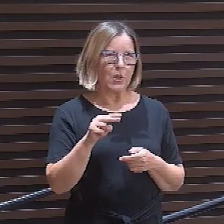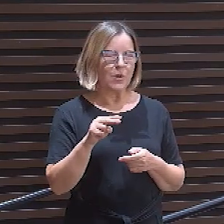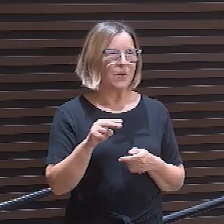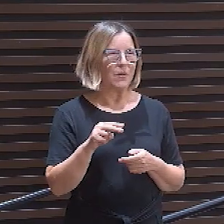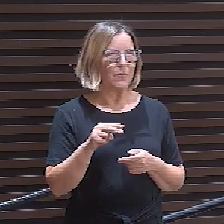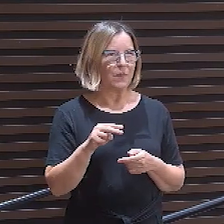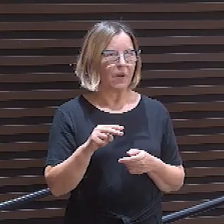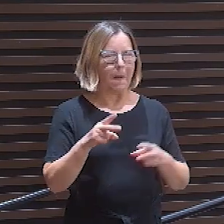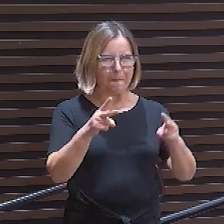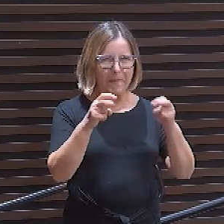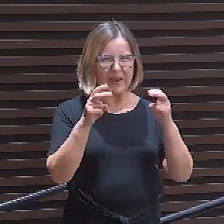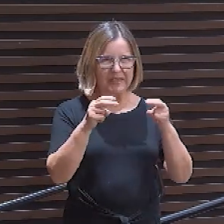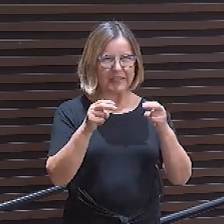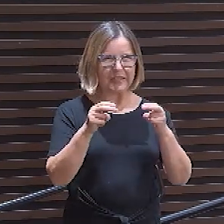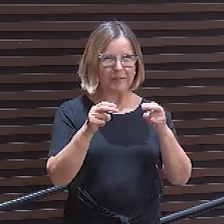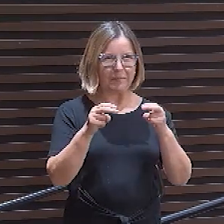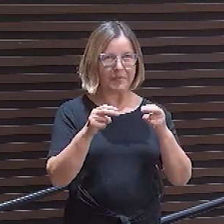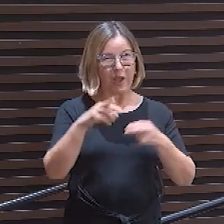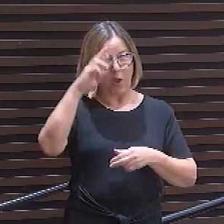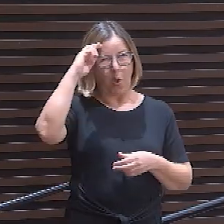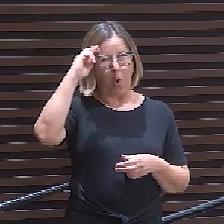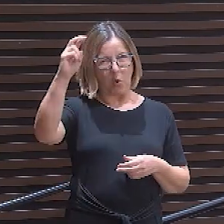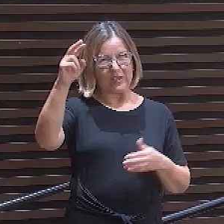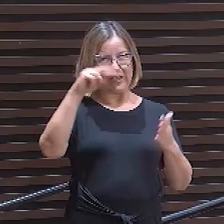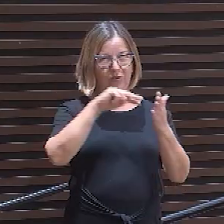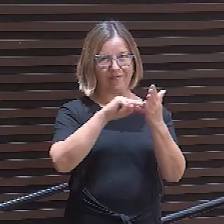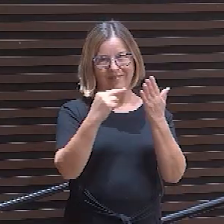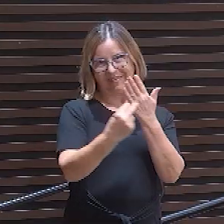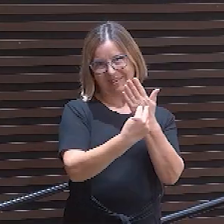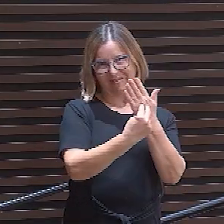só, que ótica!